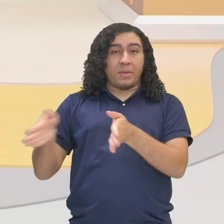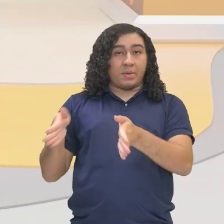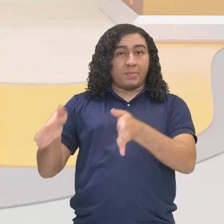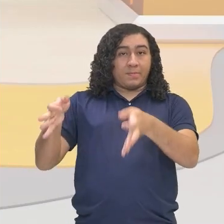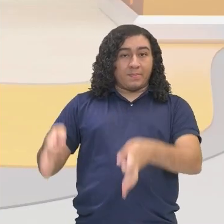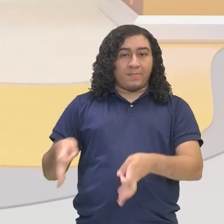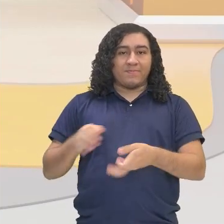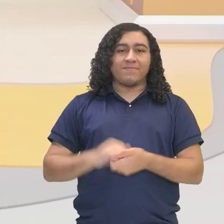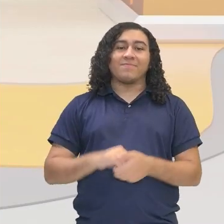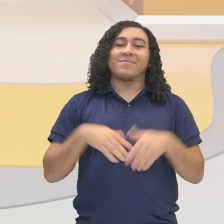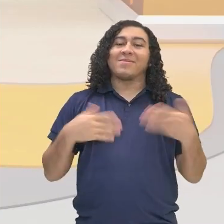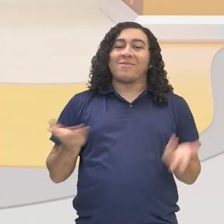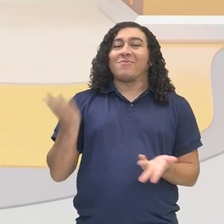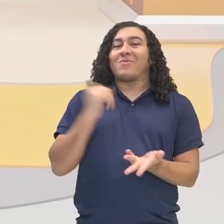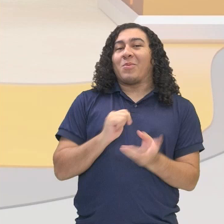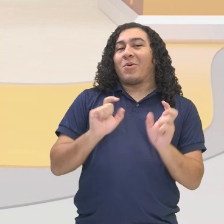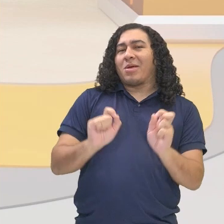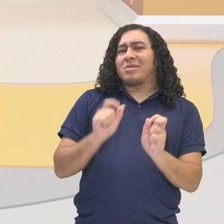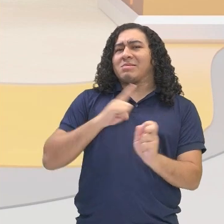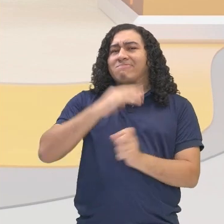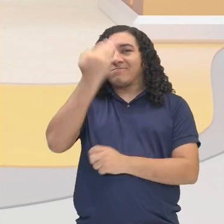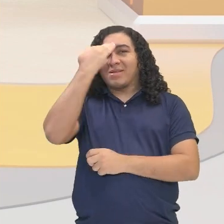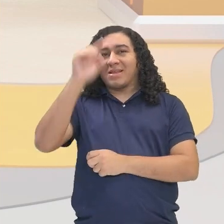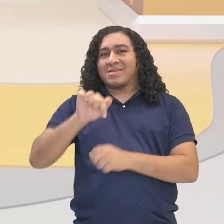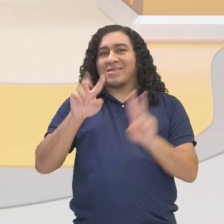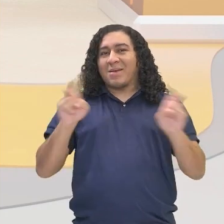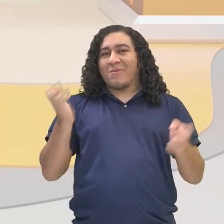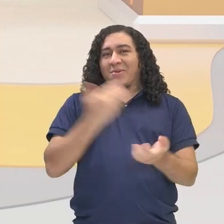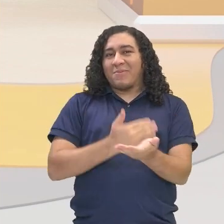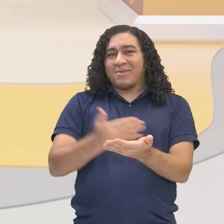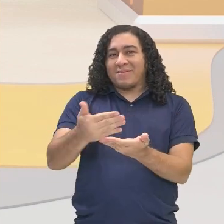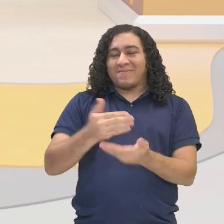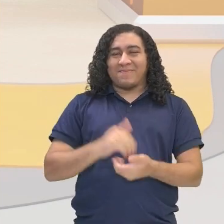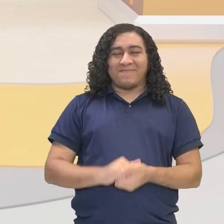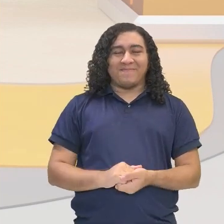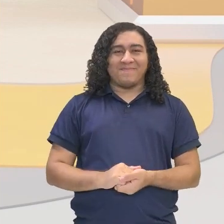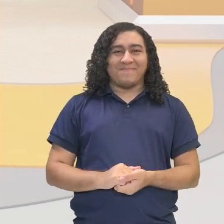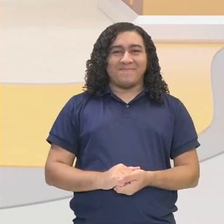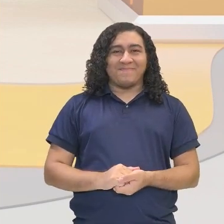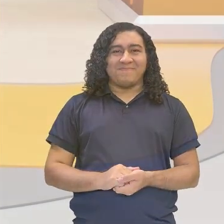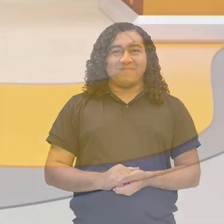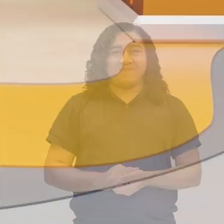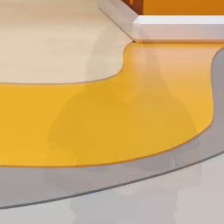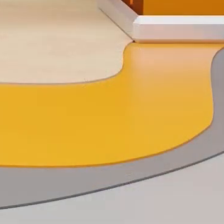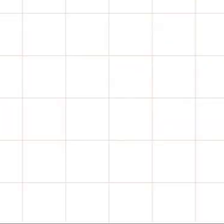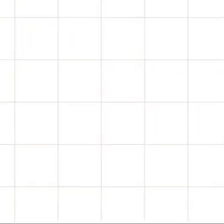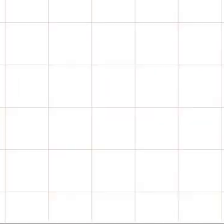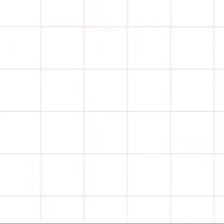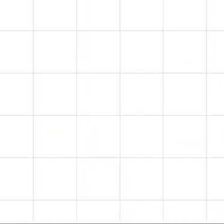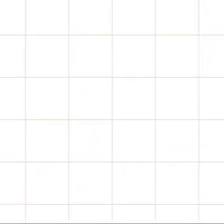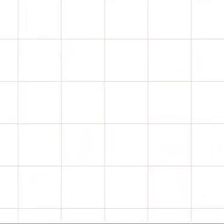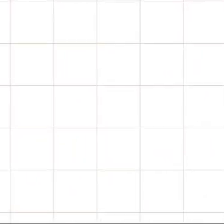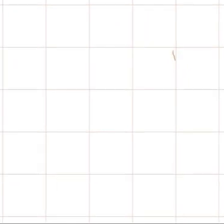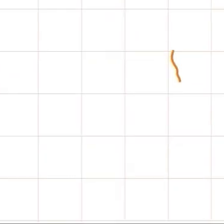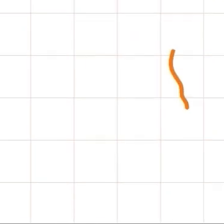cronológico. Então, vamos lá desvendar então essa história? Acompanhem comigo, vamos!